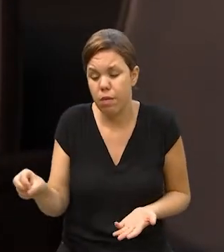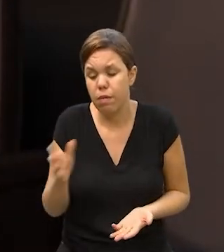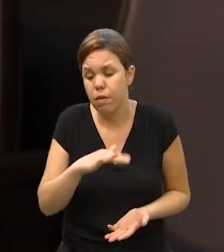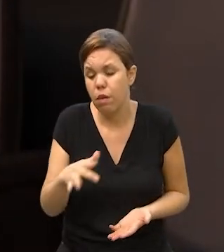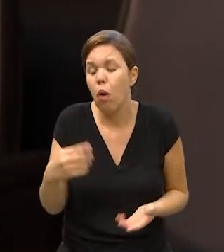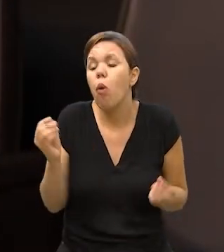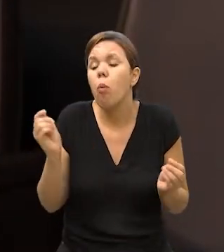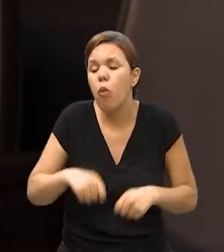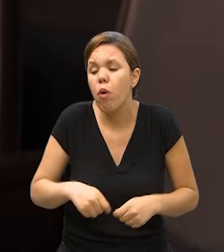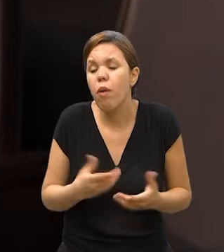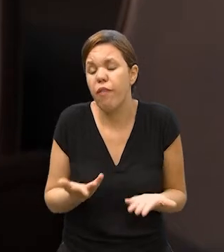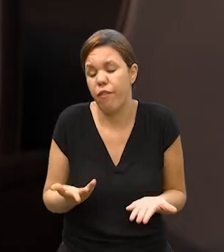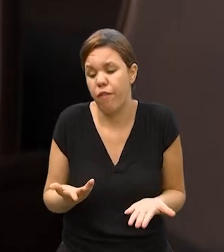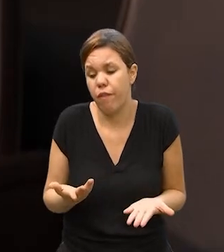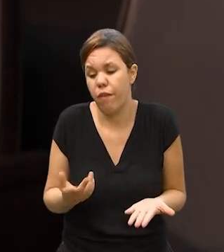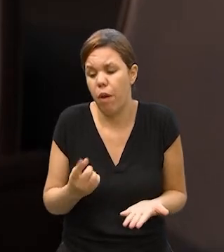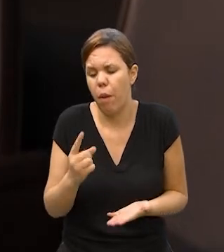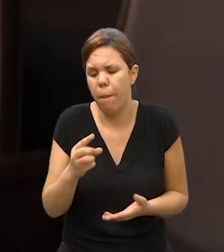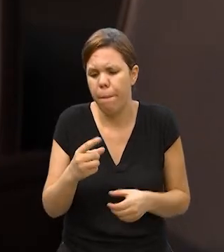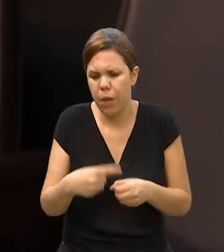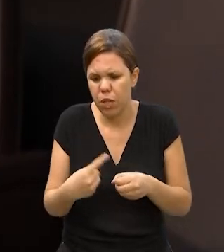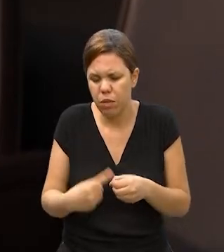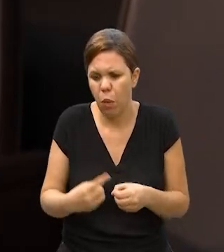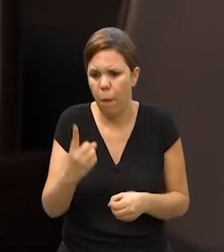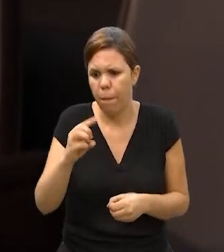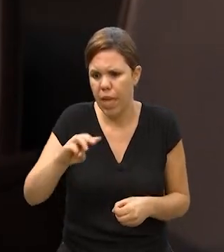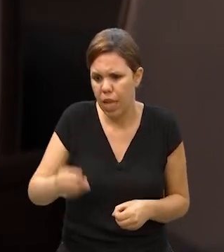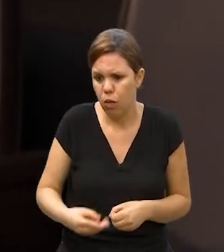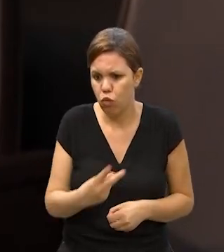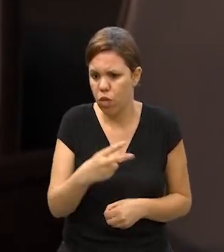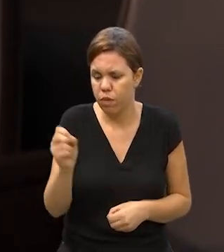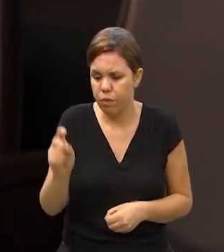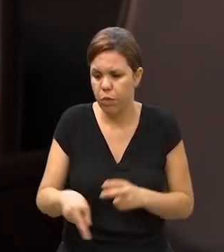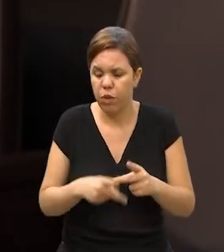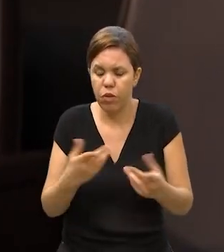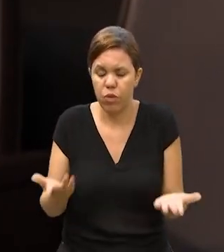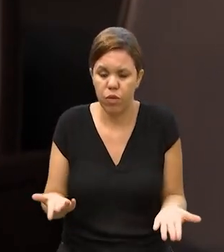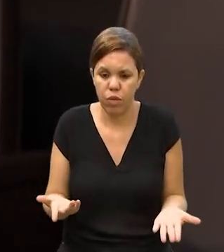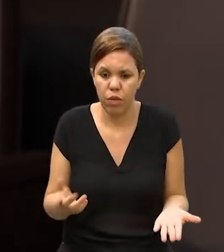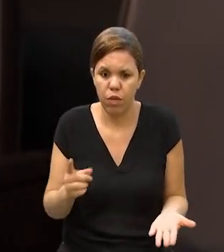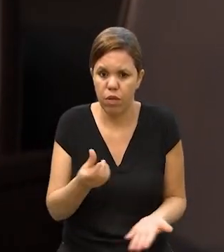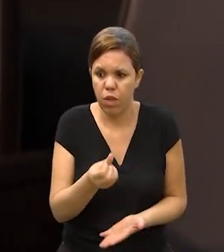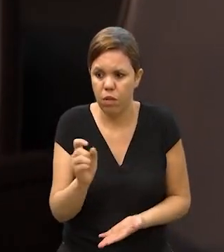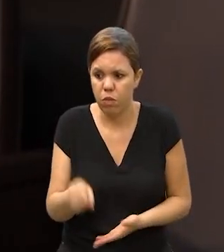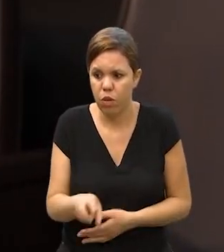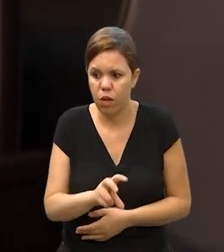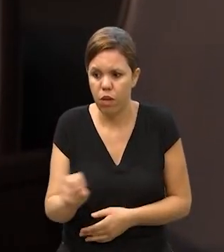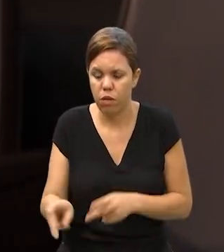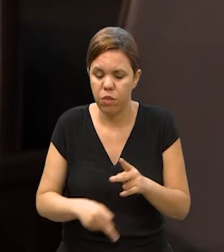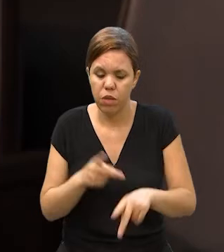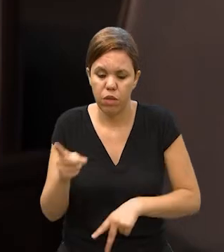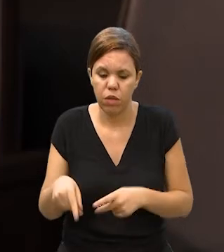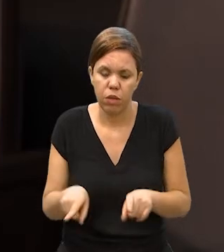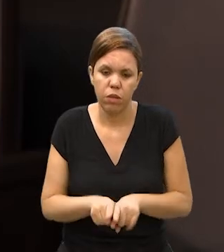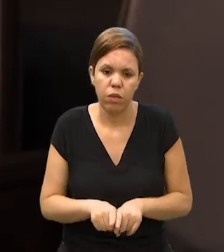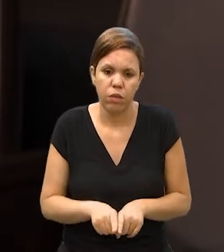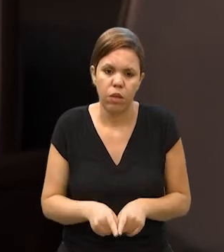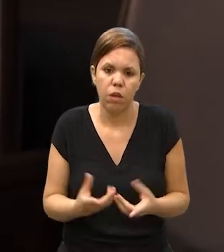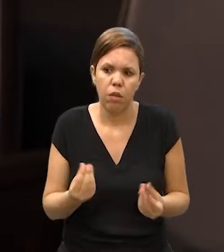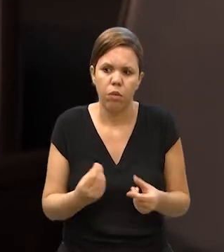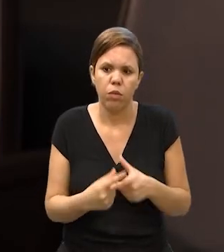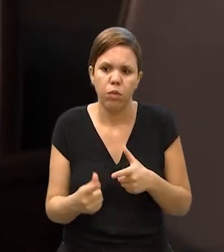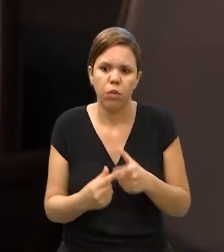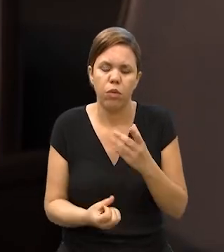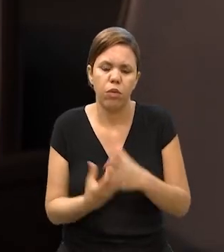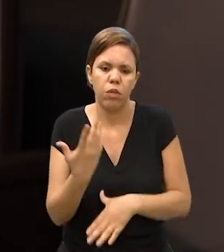né? Num município de 1.200.000 pessoas, ainda tem 6.500 crianças que vão gerar muitos